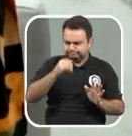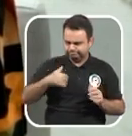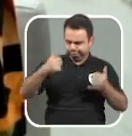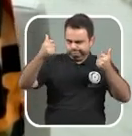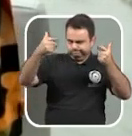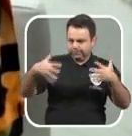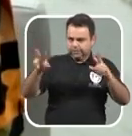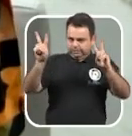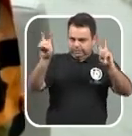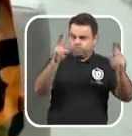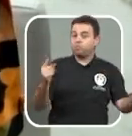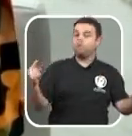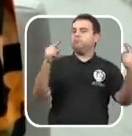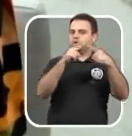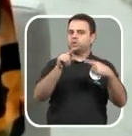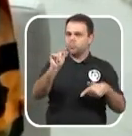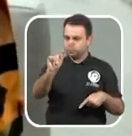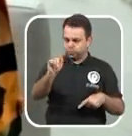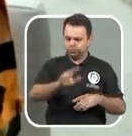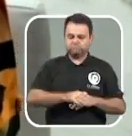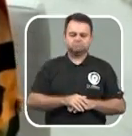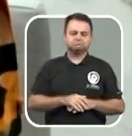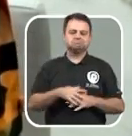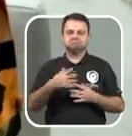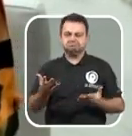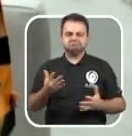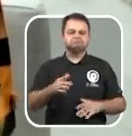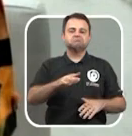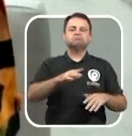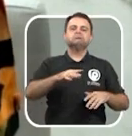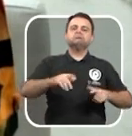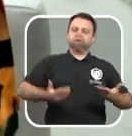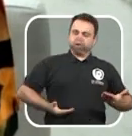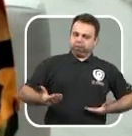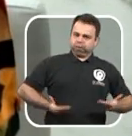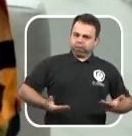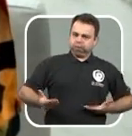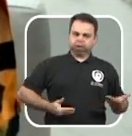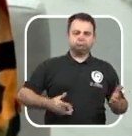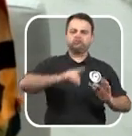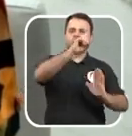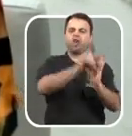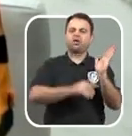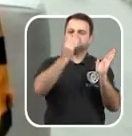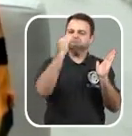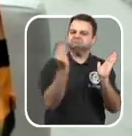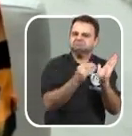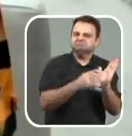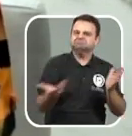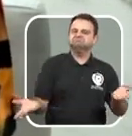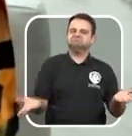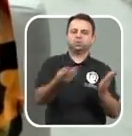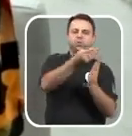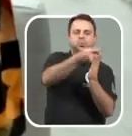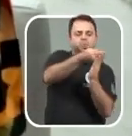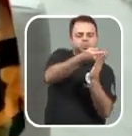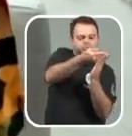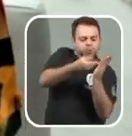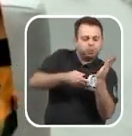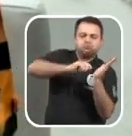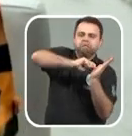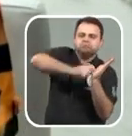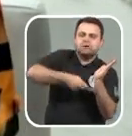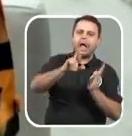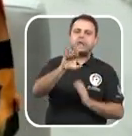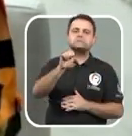questões abordadas, a questão de violação de direitos trabalhistas, né? Não pagamento de rescisão de contratos,